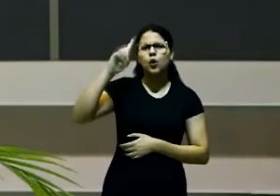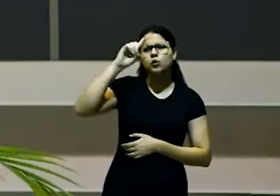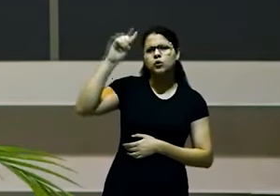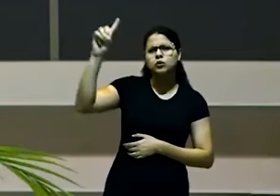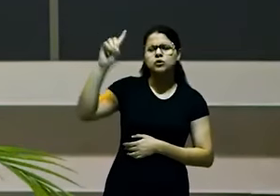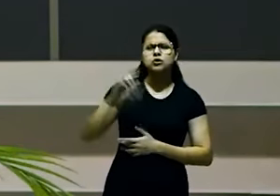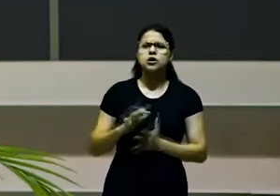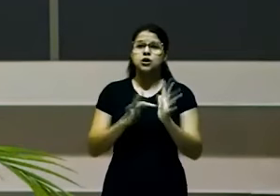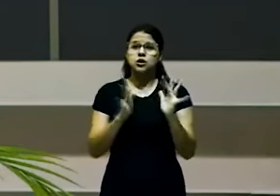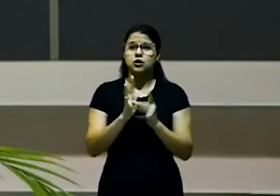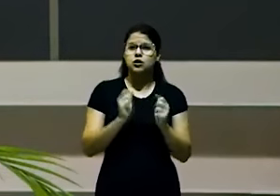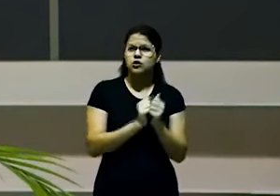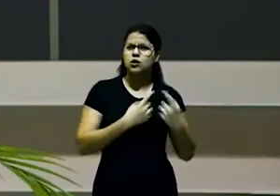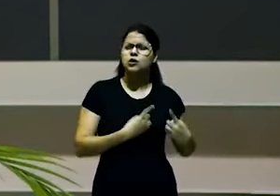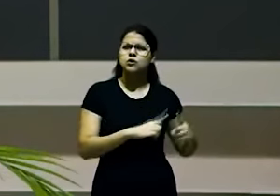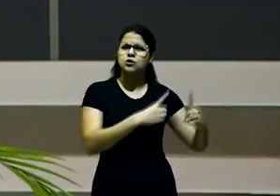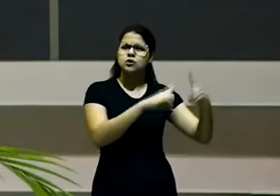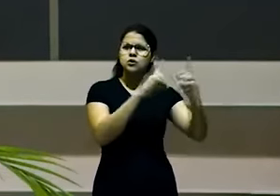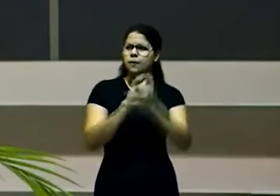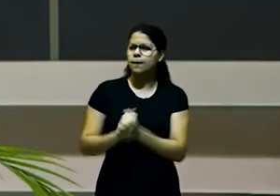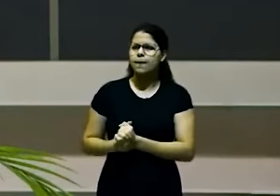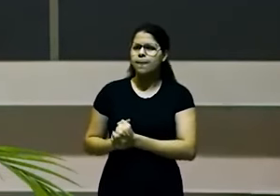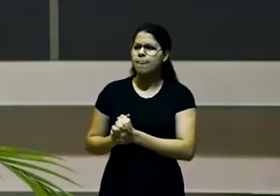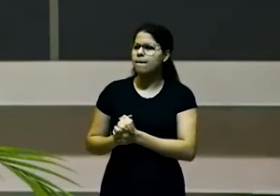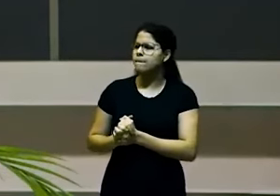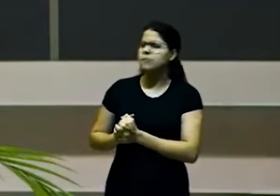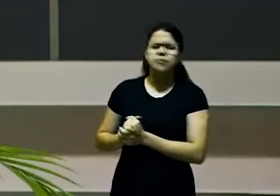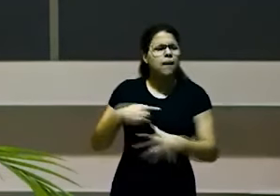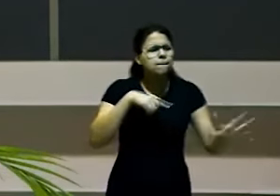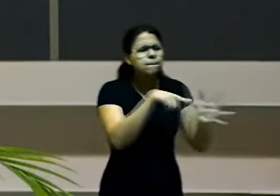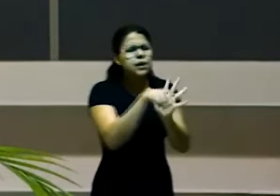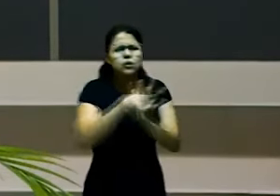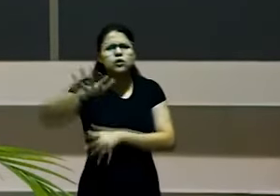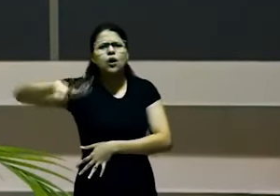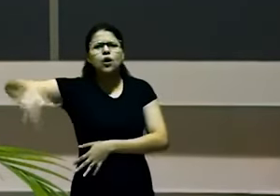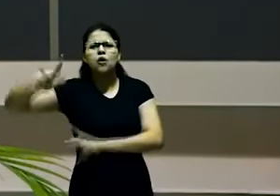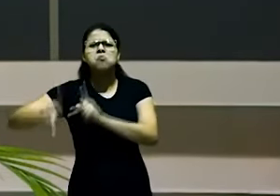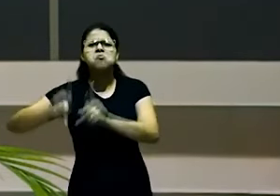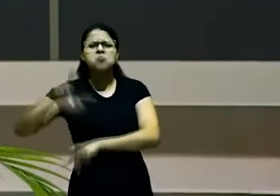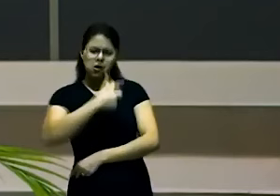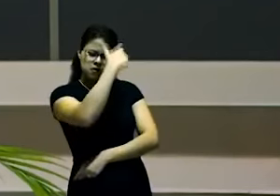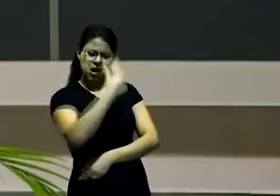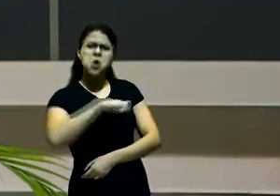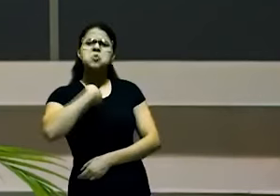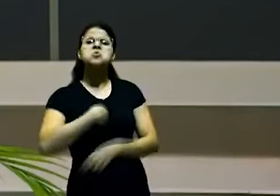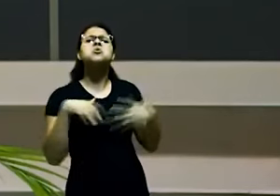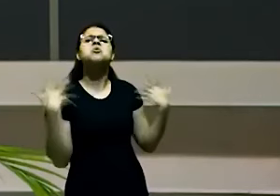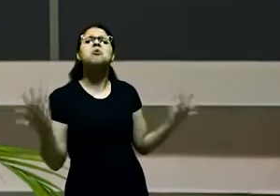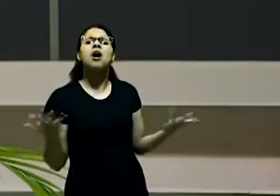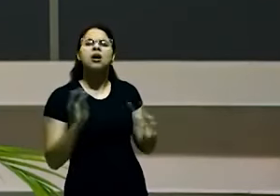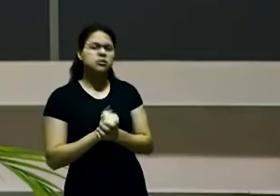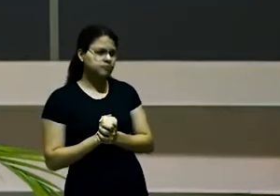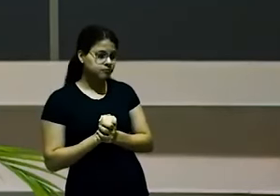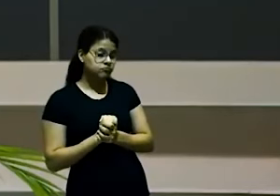e perguntou assim Quem o povo diz que eu sou E aí os discípulos disseram uns dizem que tu